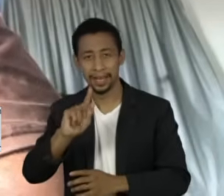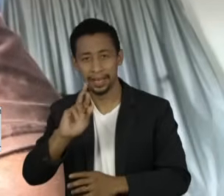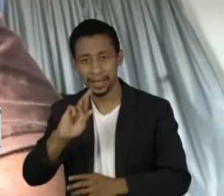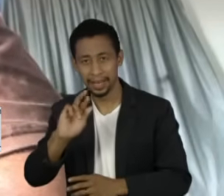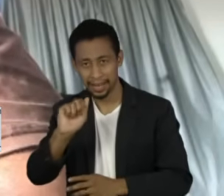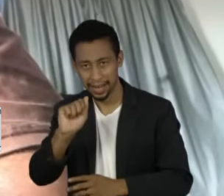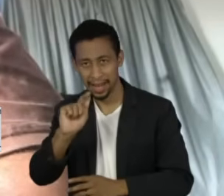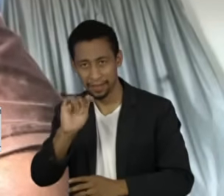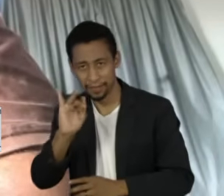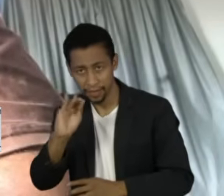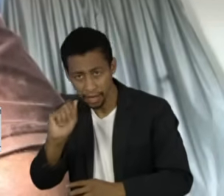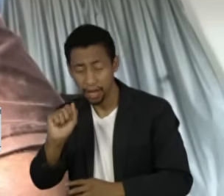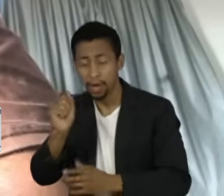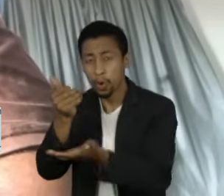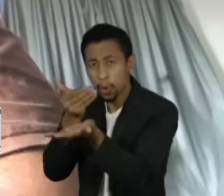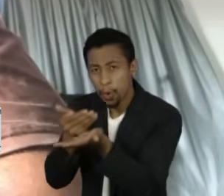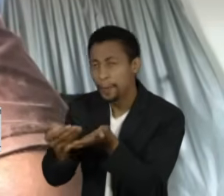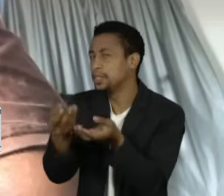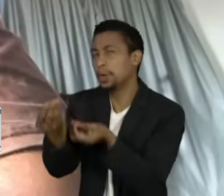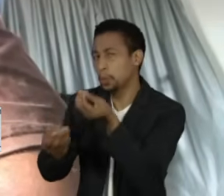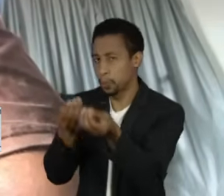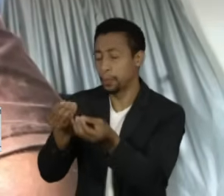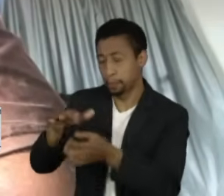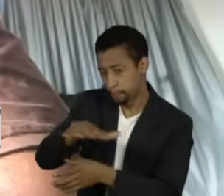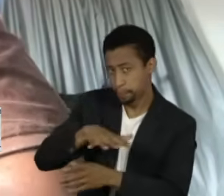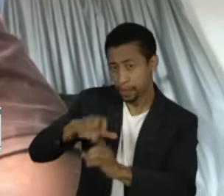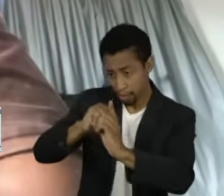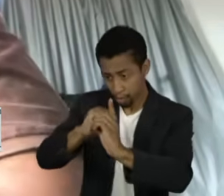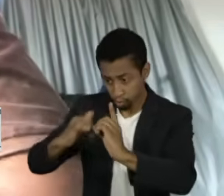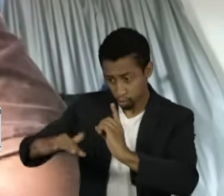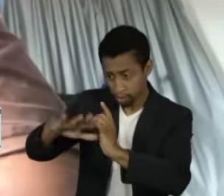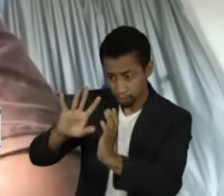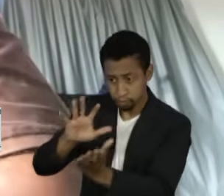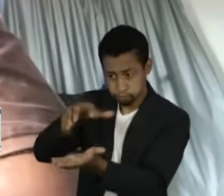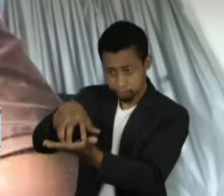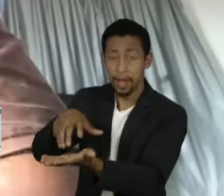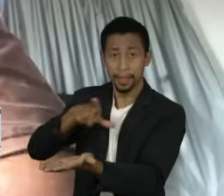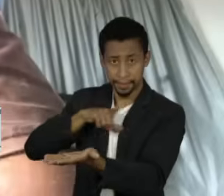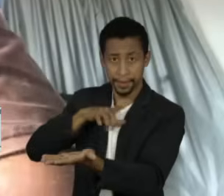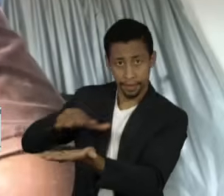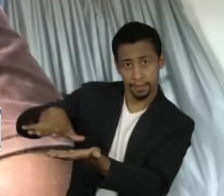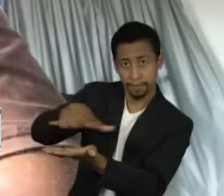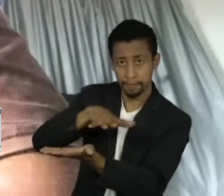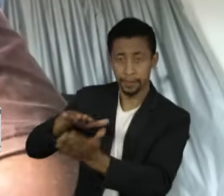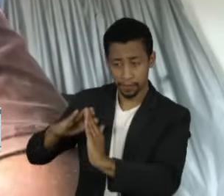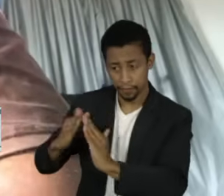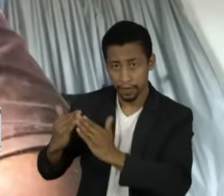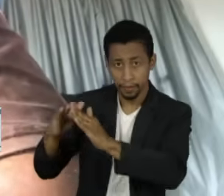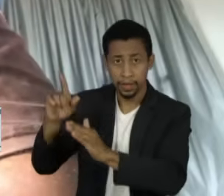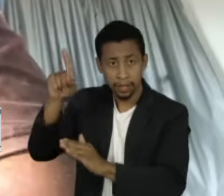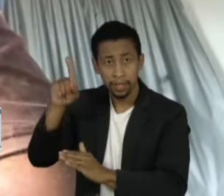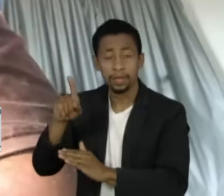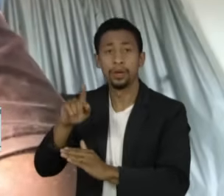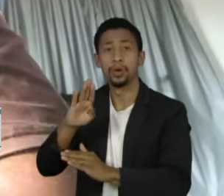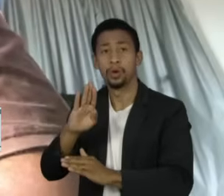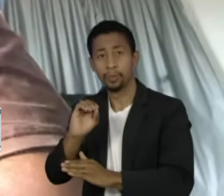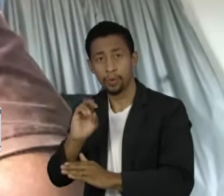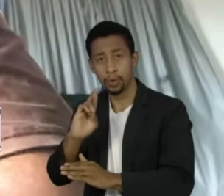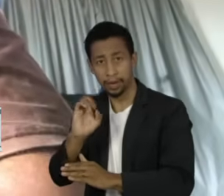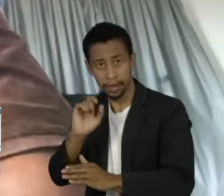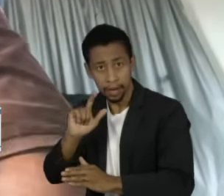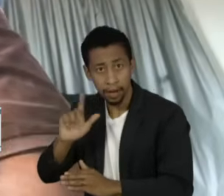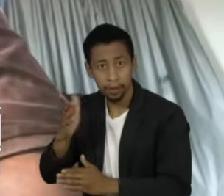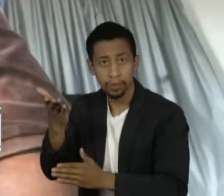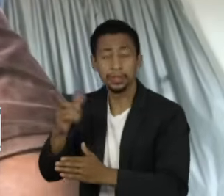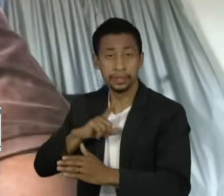já uma base social lá com a questão da OPP, eles já estavam fazendo um trabalho lá. E aí surgiu uma ideia deles